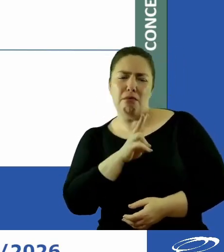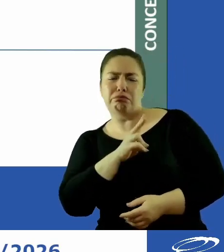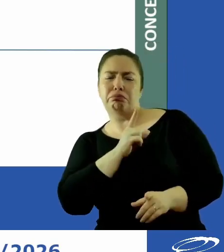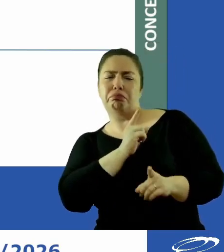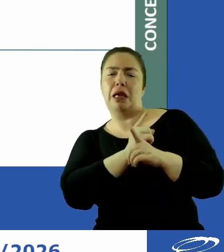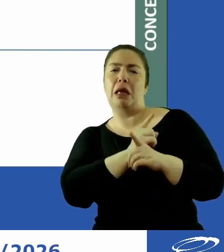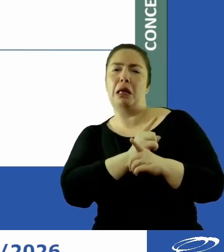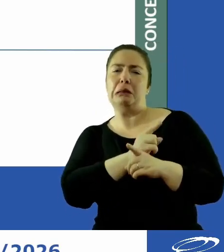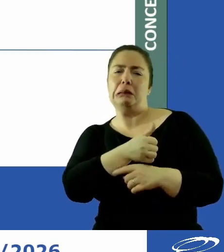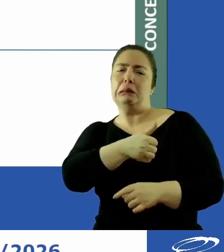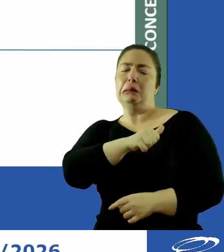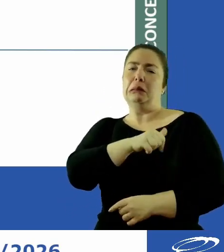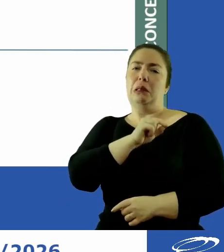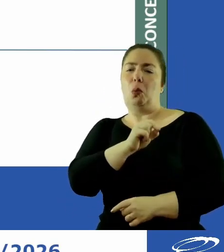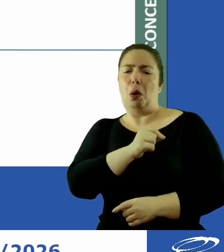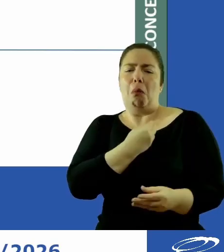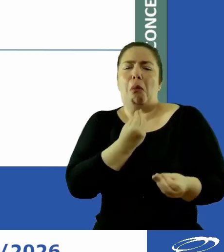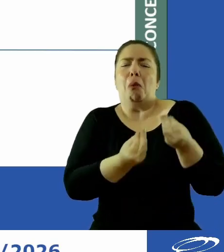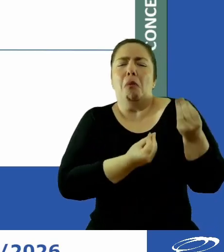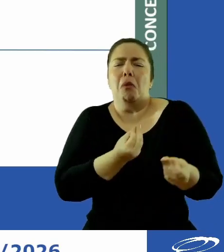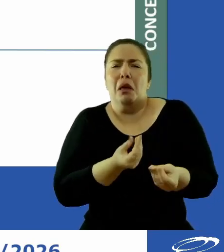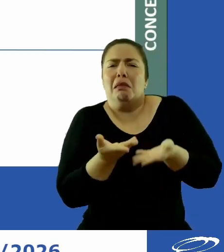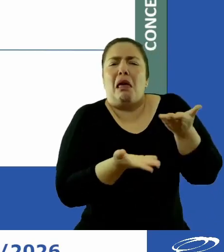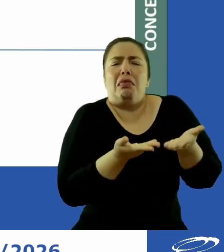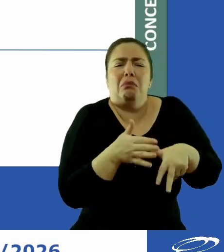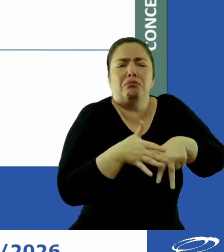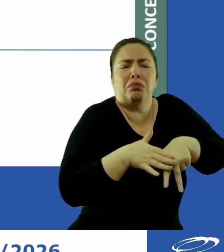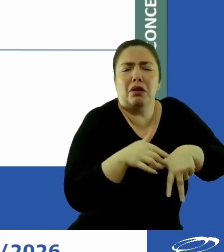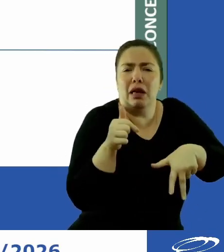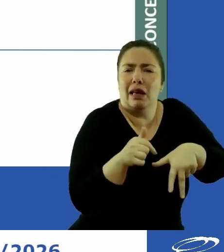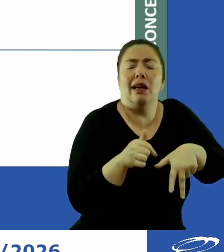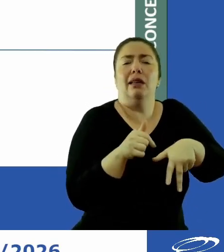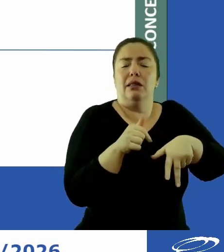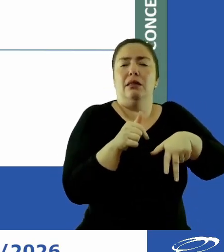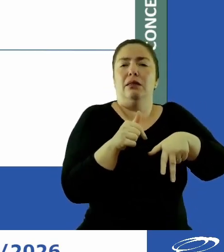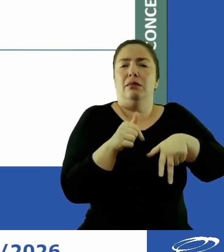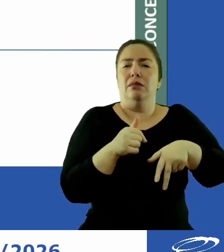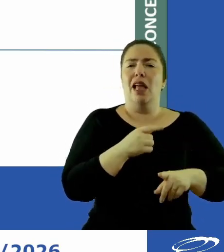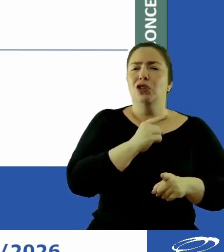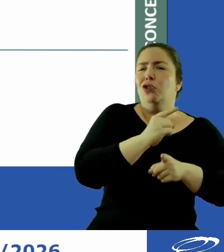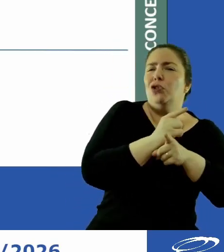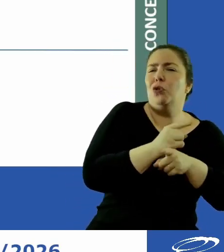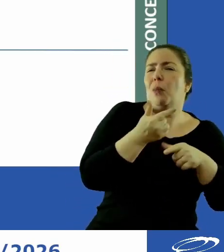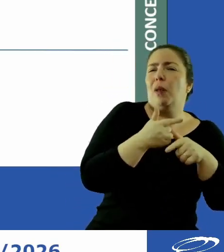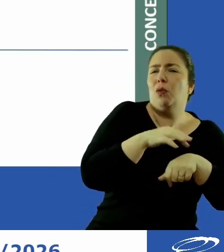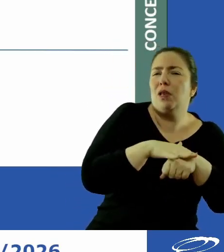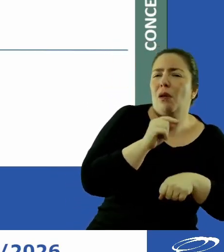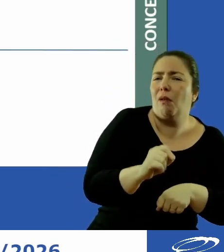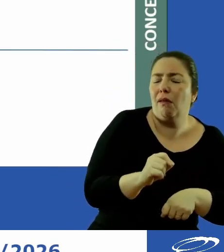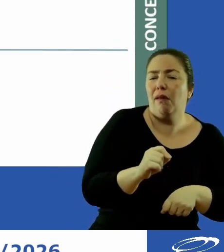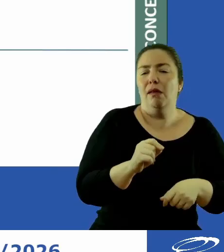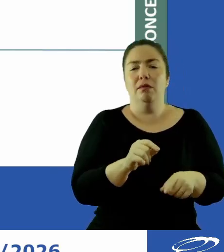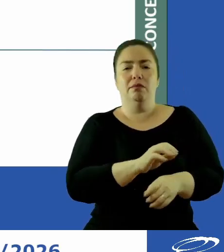construímos um pensamento para lidar com esses pacientes na prevenção, no diagnóstico e tratamento. Primeiro, a base de todo infectologista é